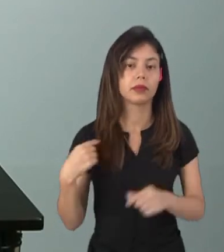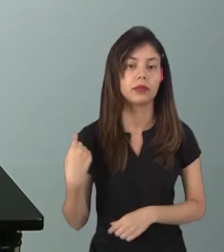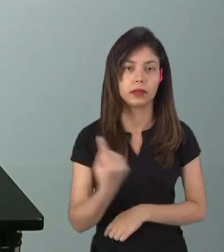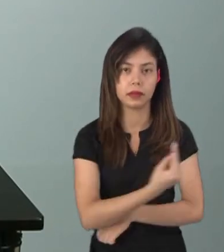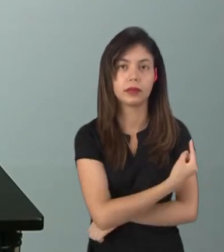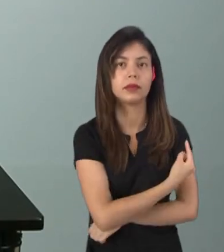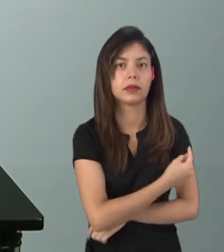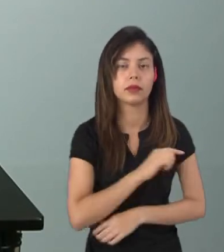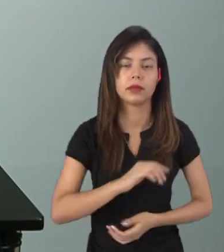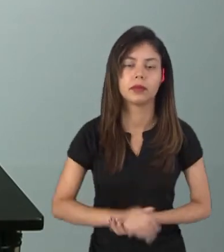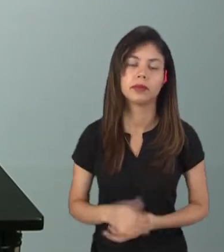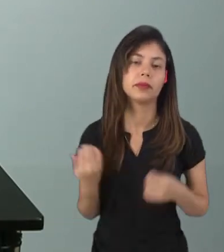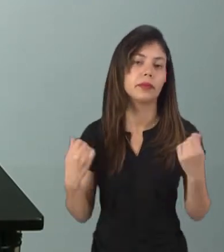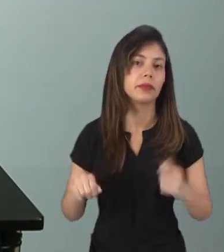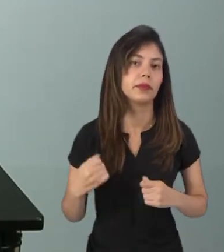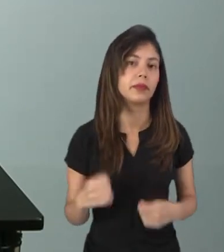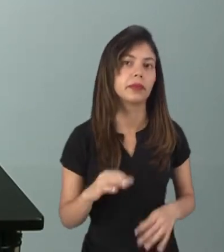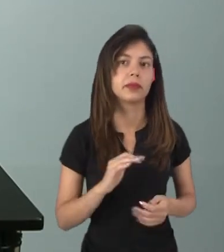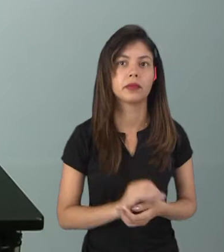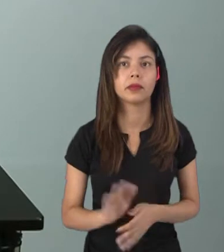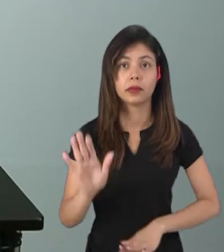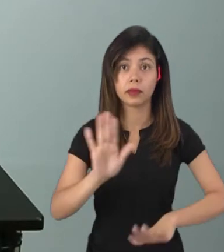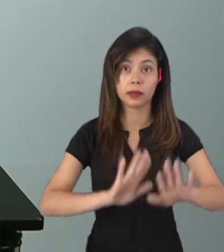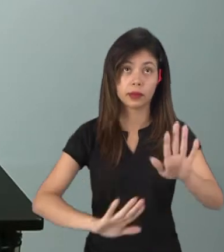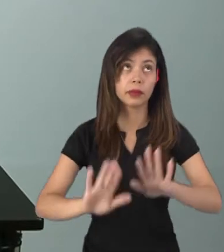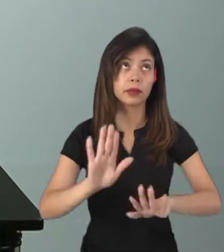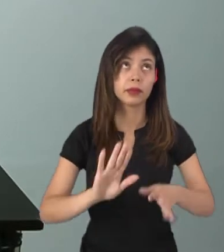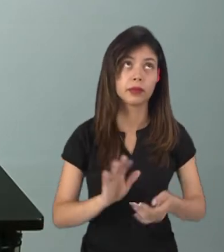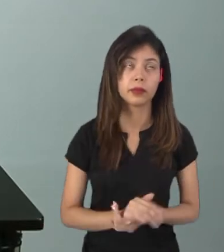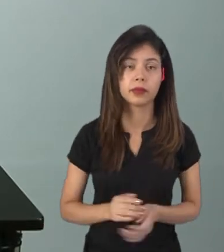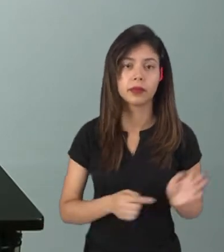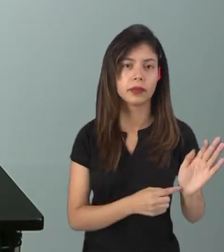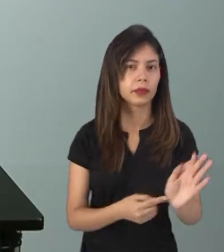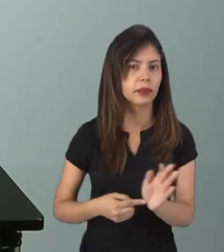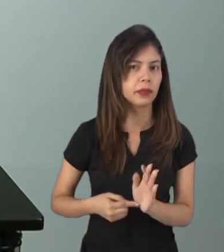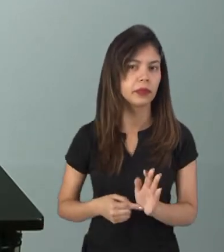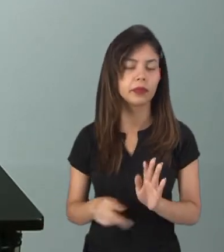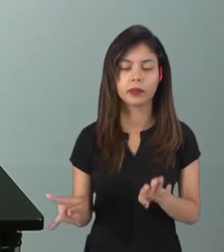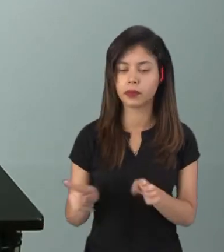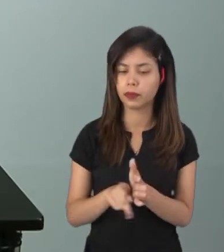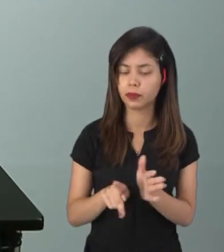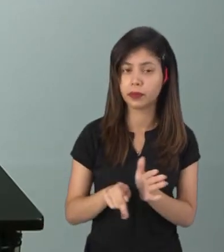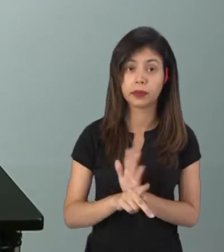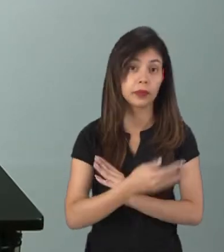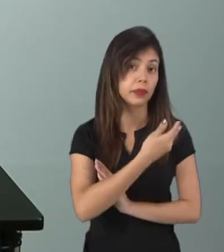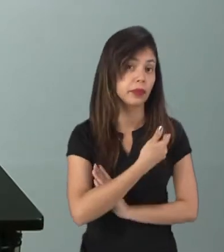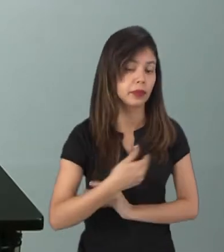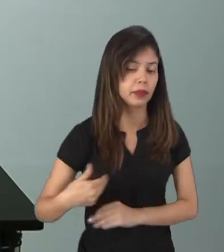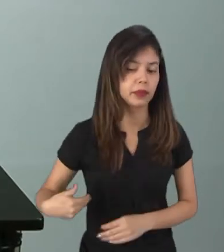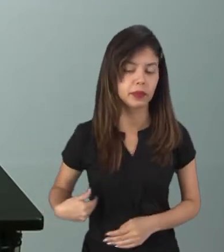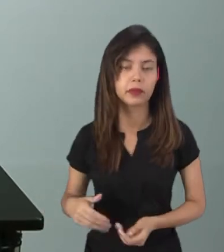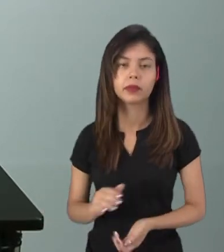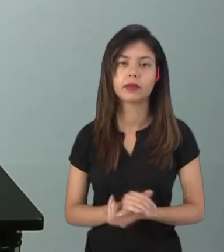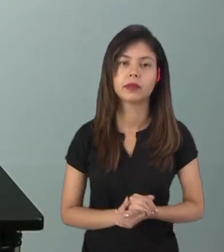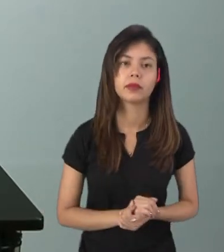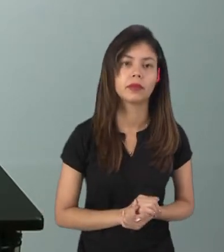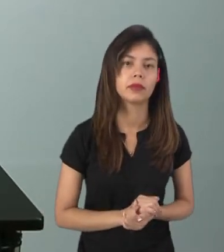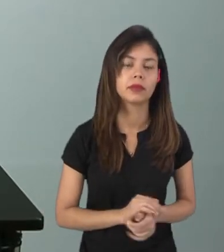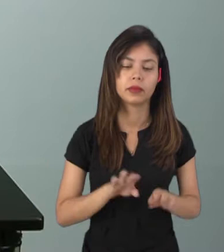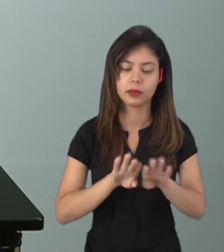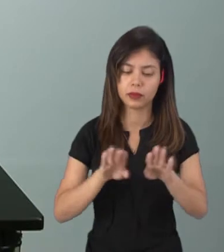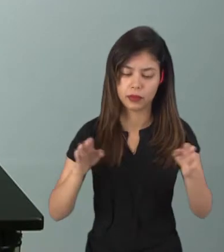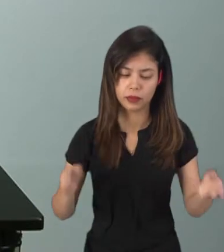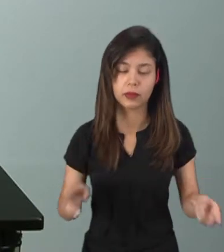Todos nós, né? Nós devemos preservar, né, o patrimônio público, os equipamentos. Numa praça tem